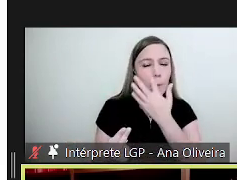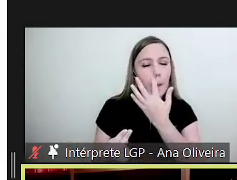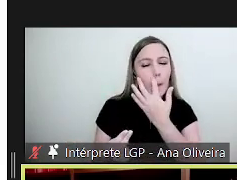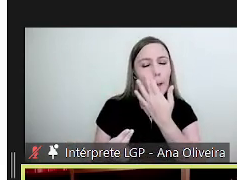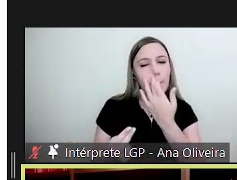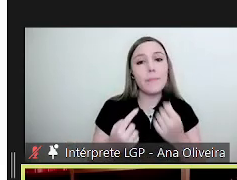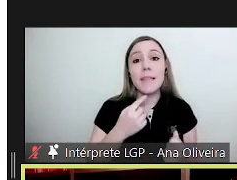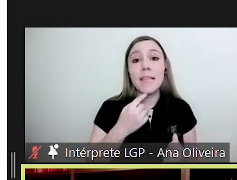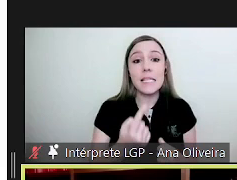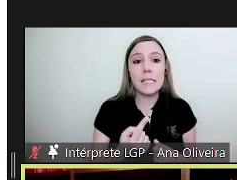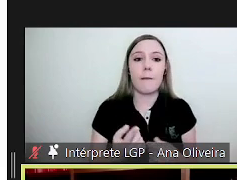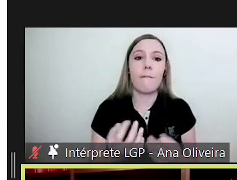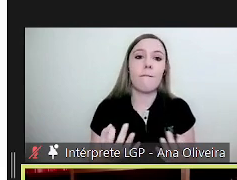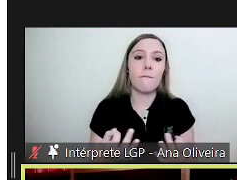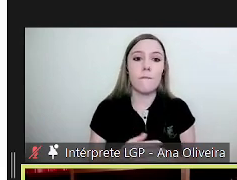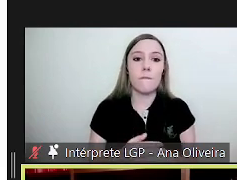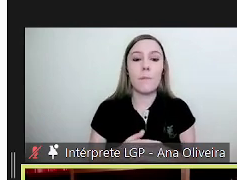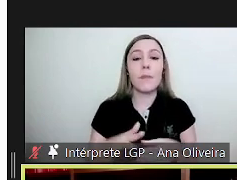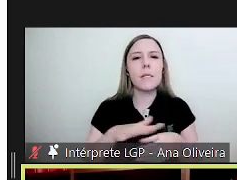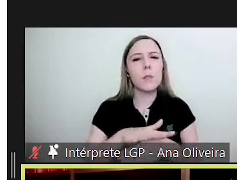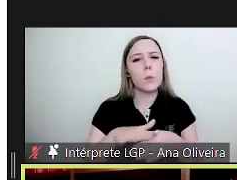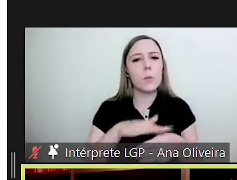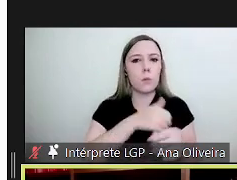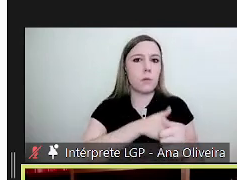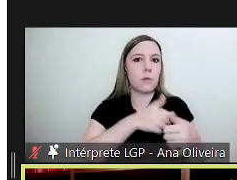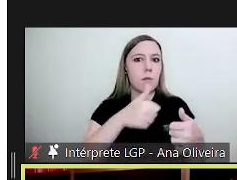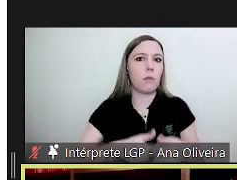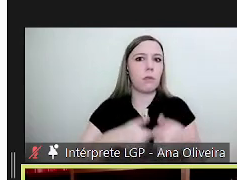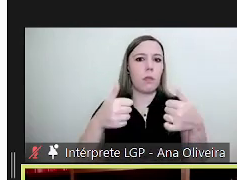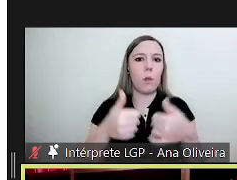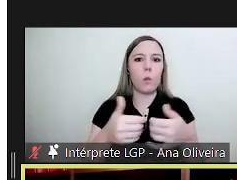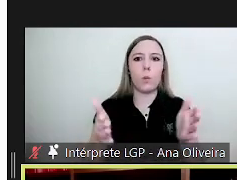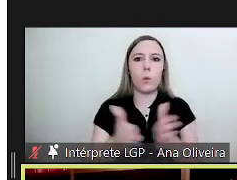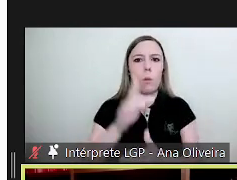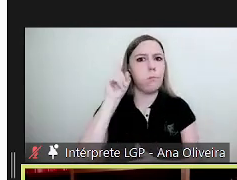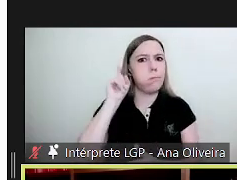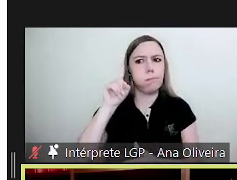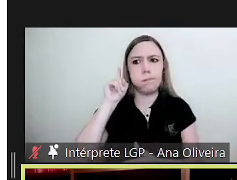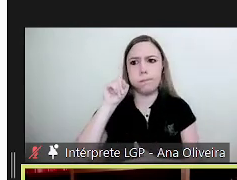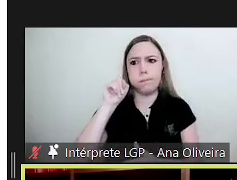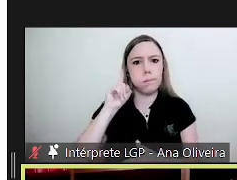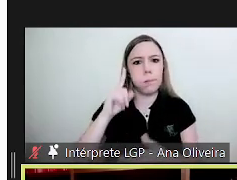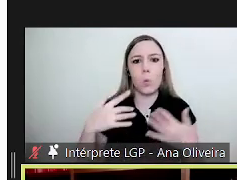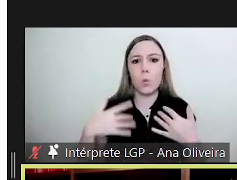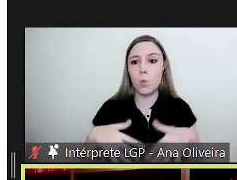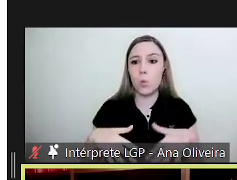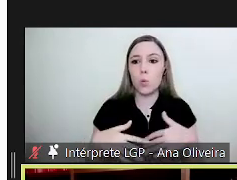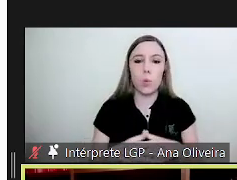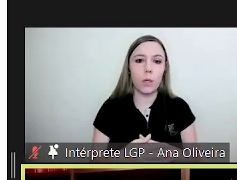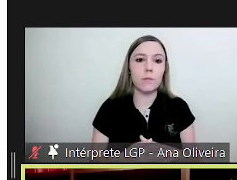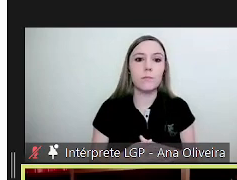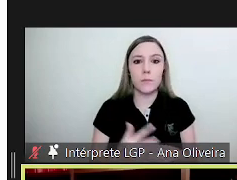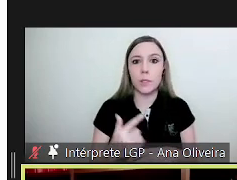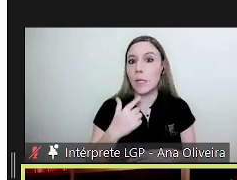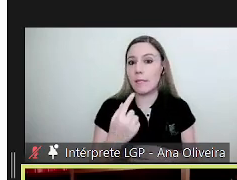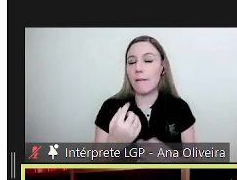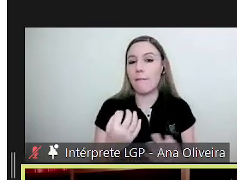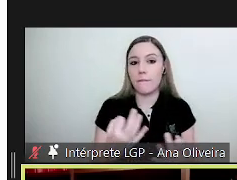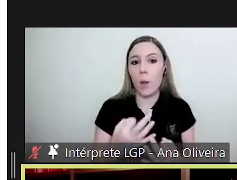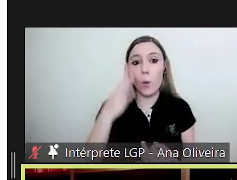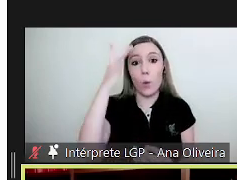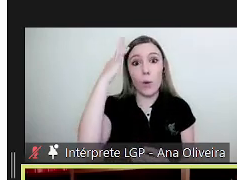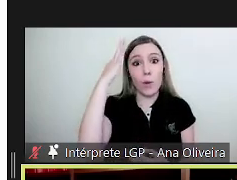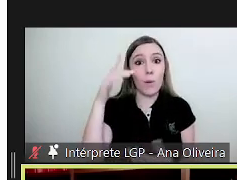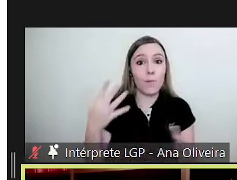que as questões urbanas, não é, são prementes, não vou deixar de referir estes números,